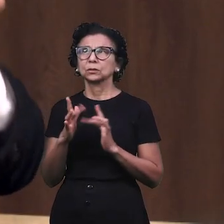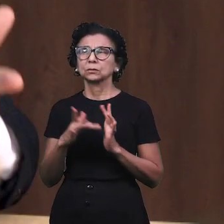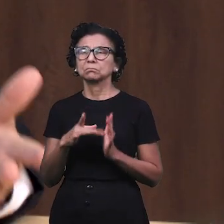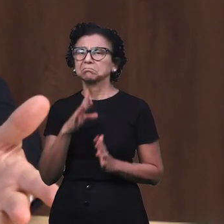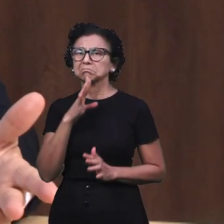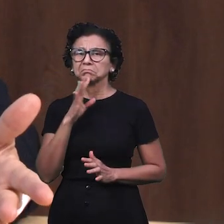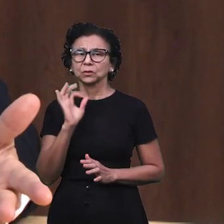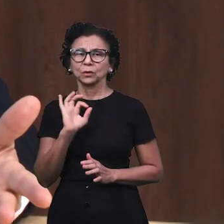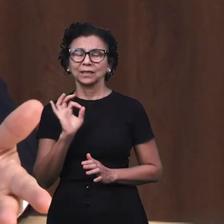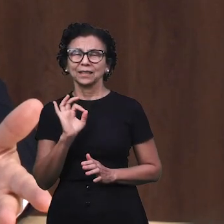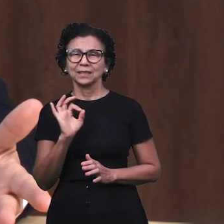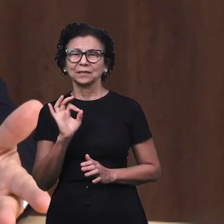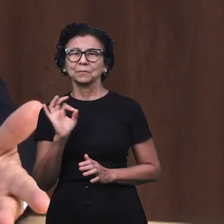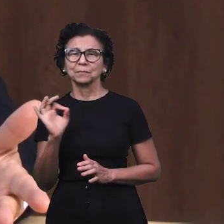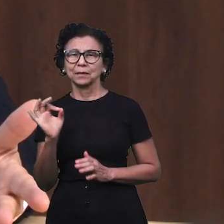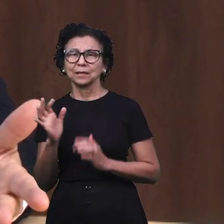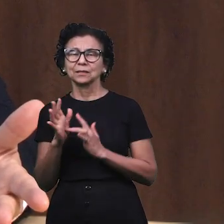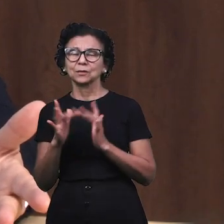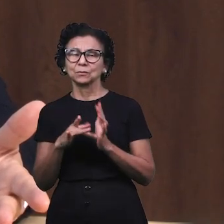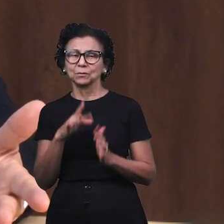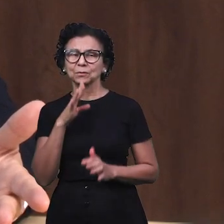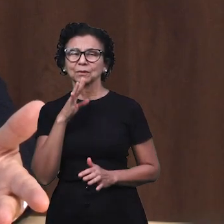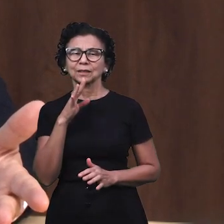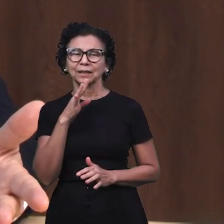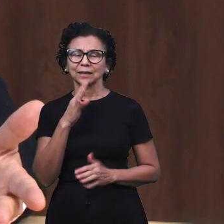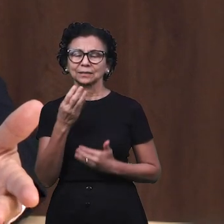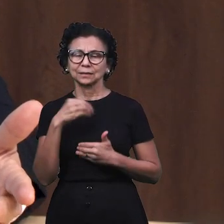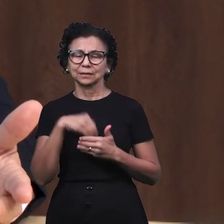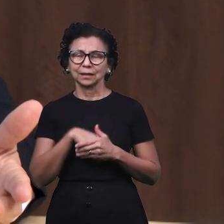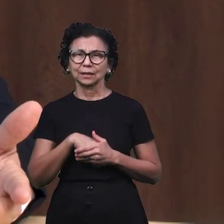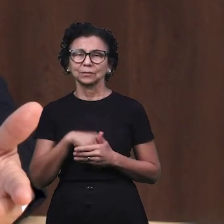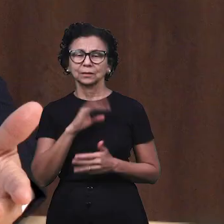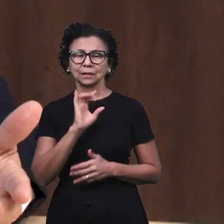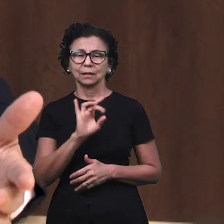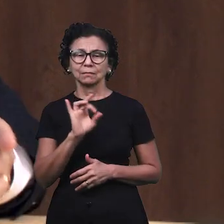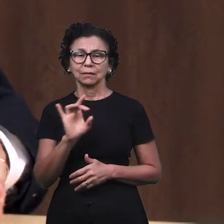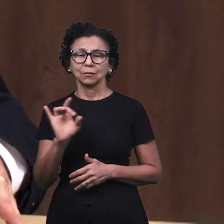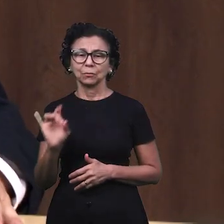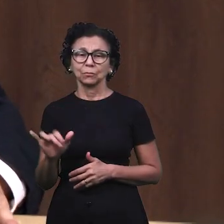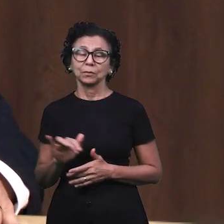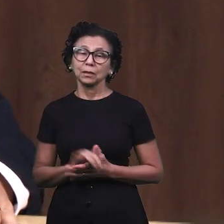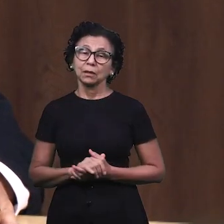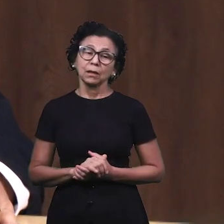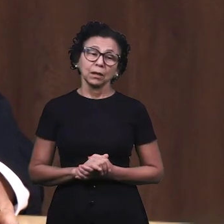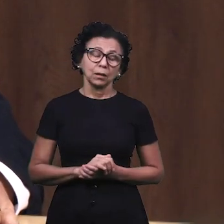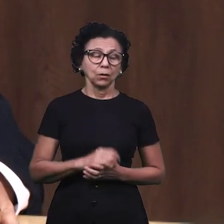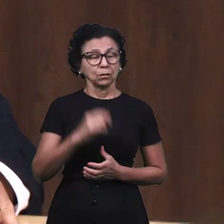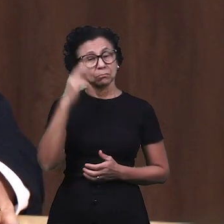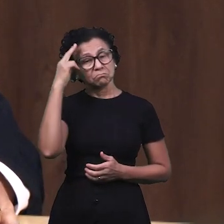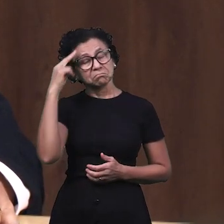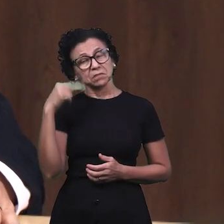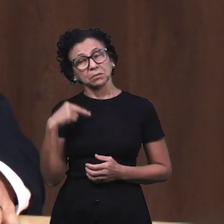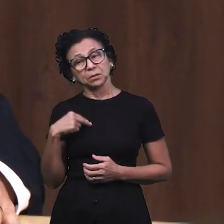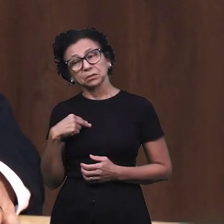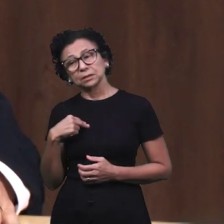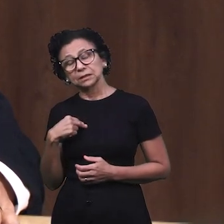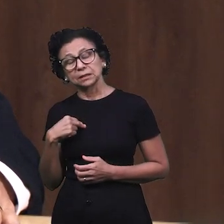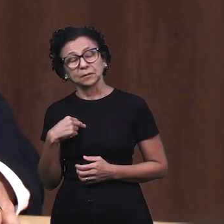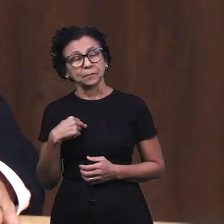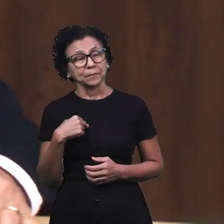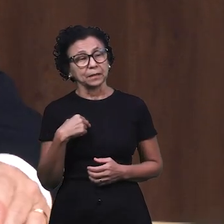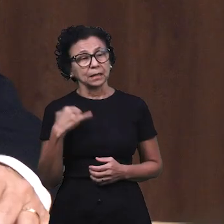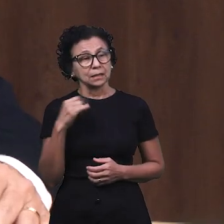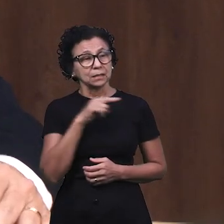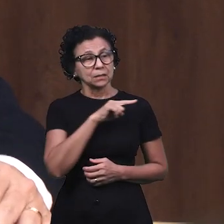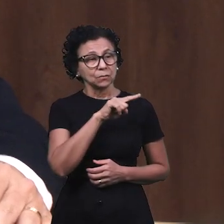mas o Senhor Jesus conhece todas as coisas. E José disse assim, olha, se vocês não